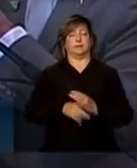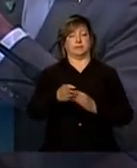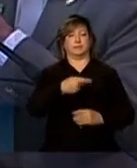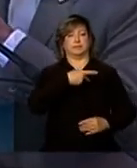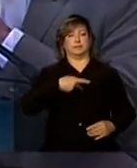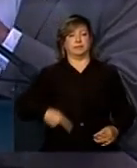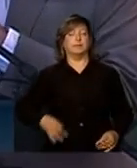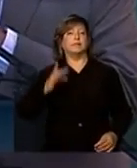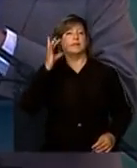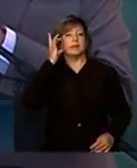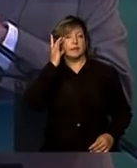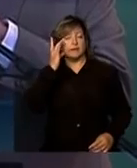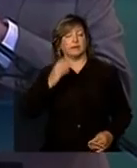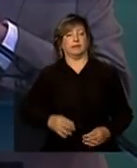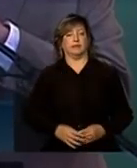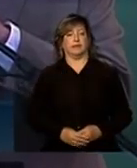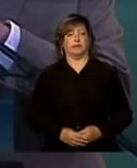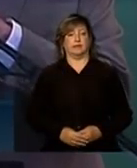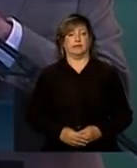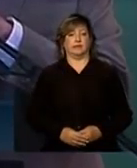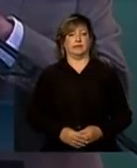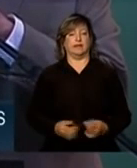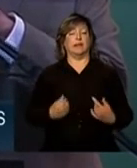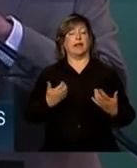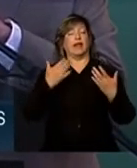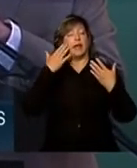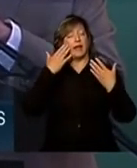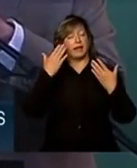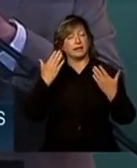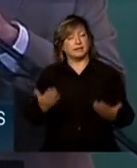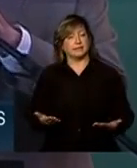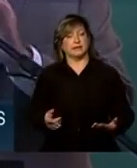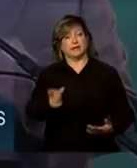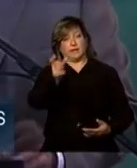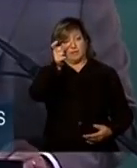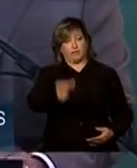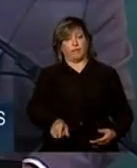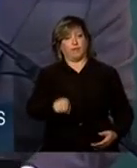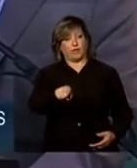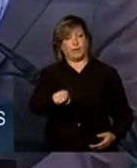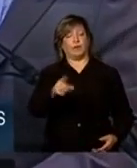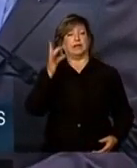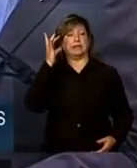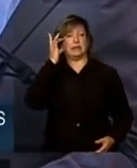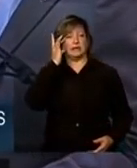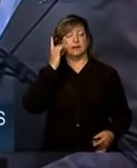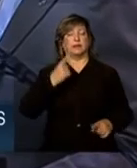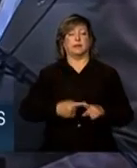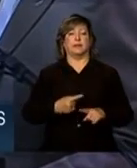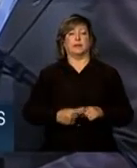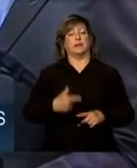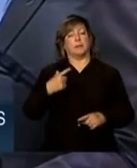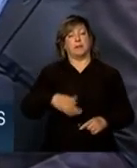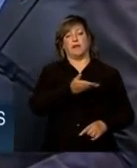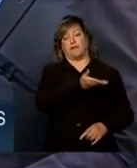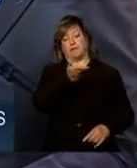presidenta Dilma Rousseff, agradecer a Vossa Excelência mais uma